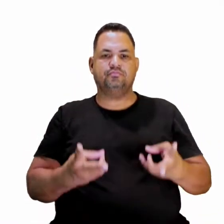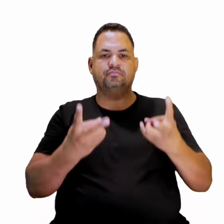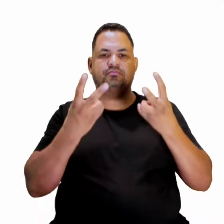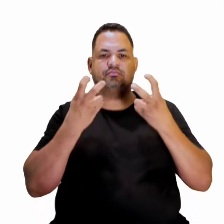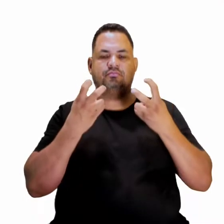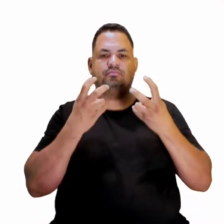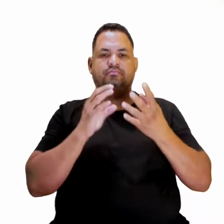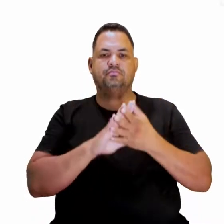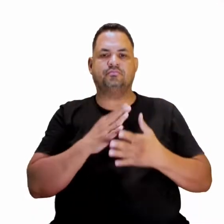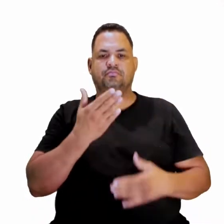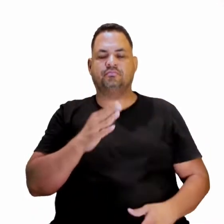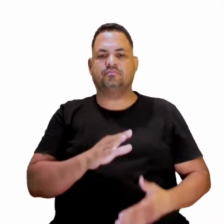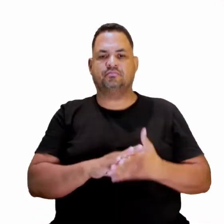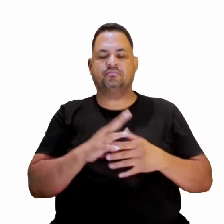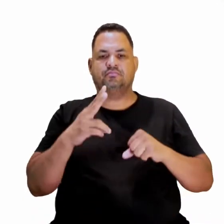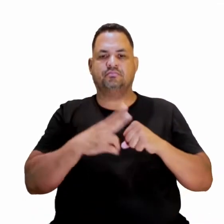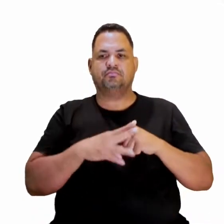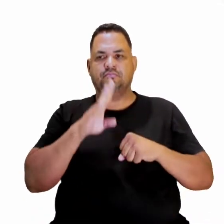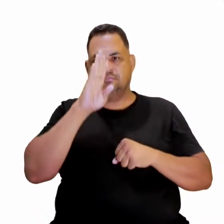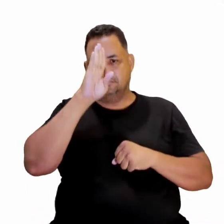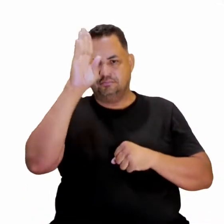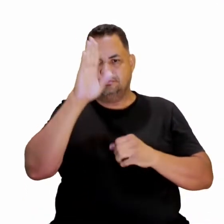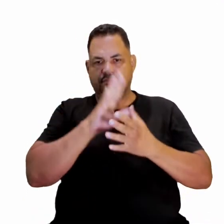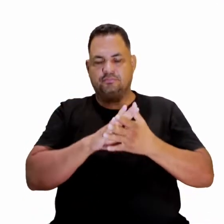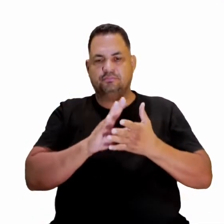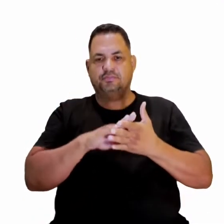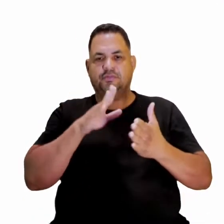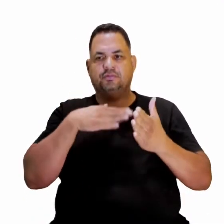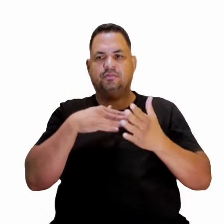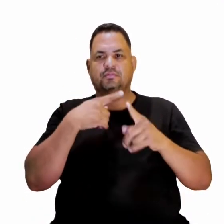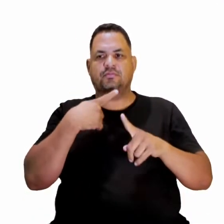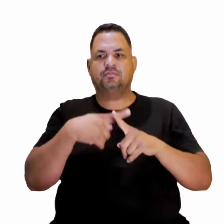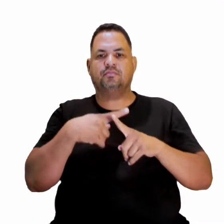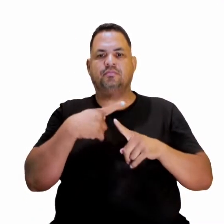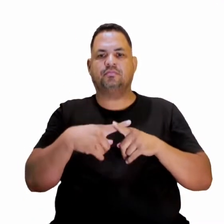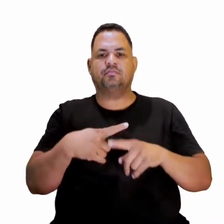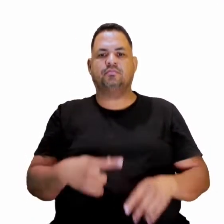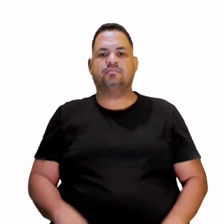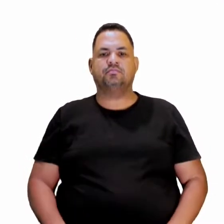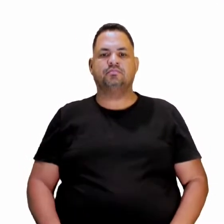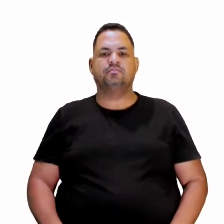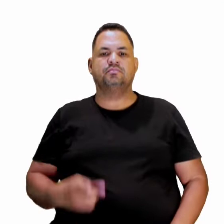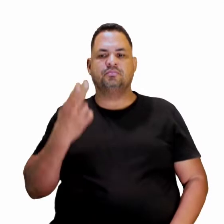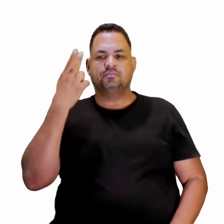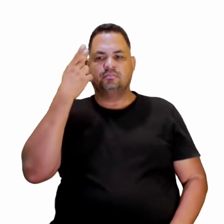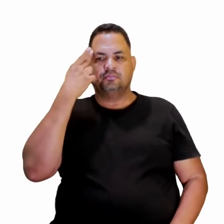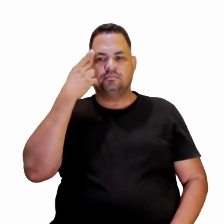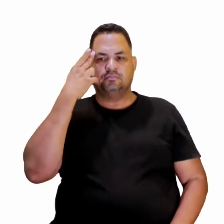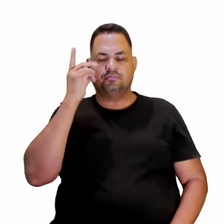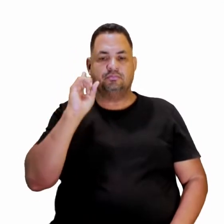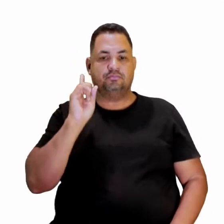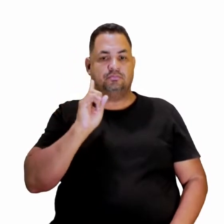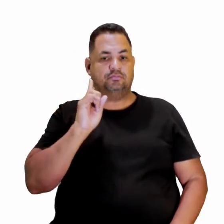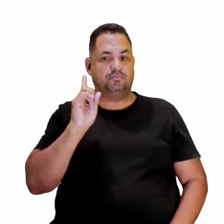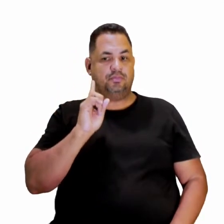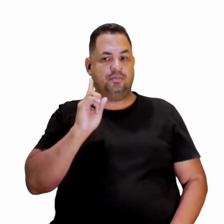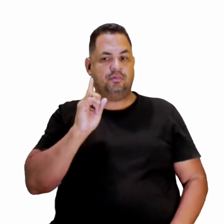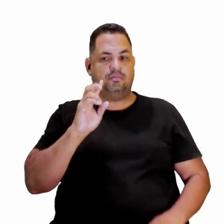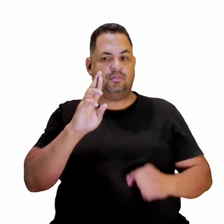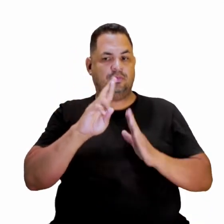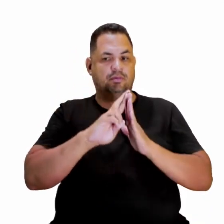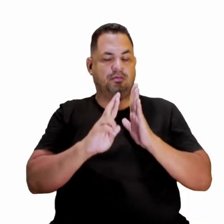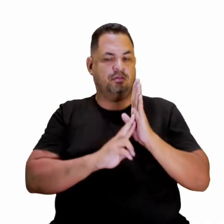verbo principal é o verbo pintar. Por quê? Geralmente, isso não é uma regra